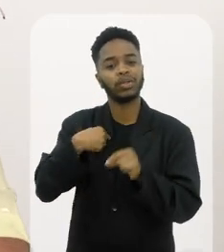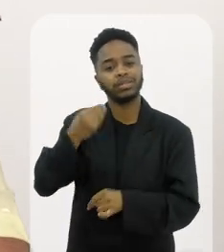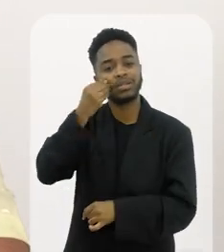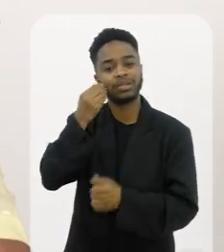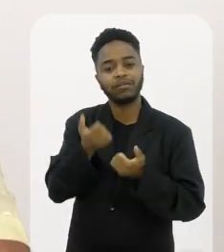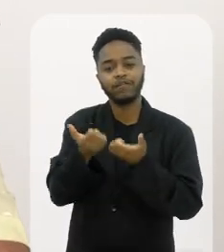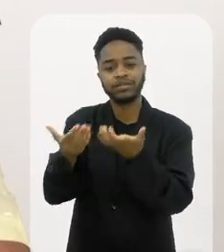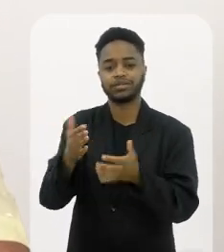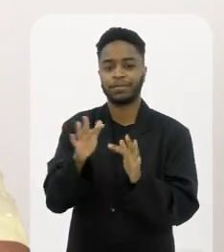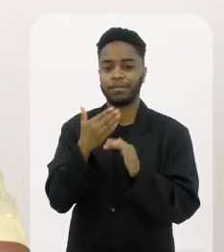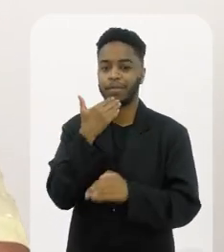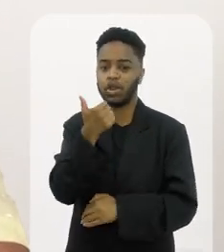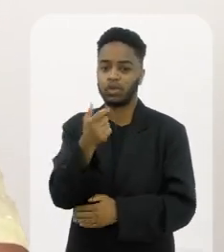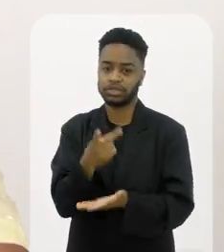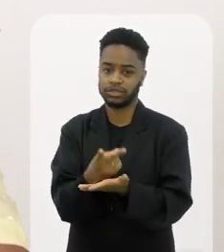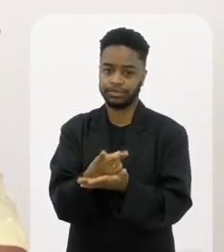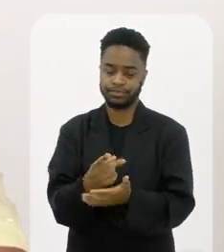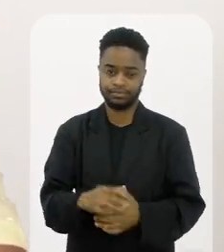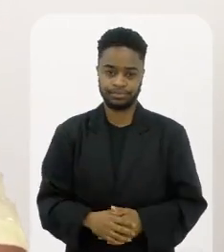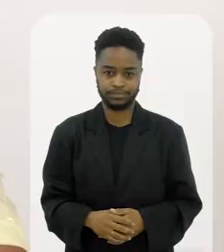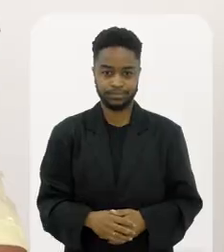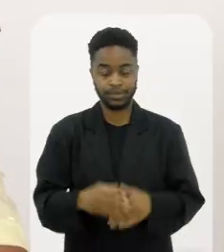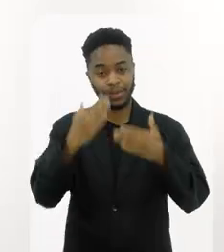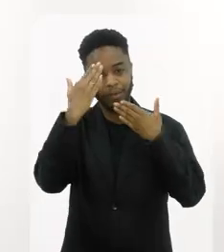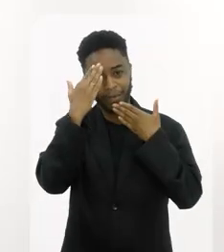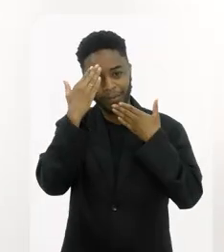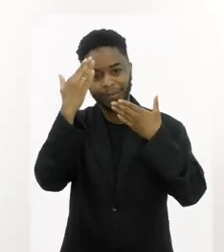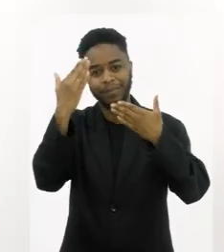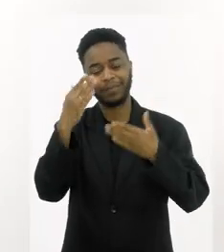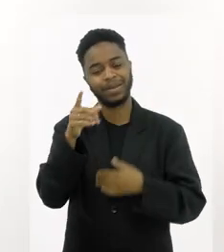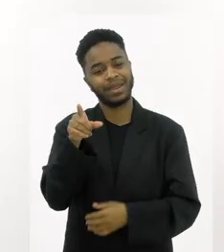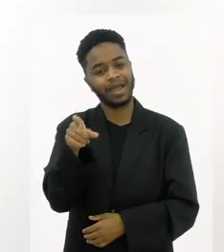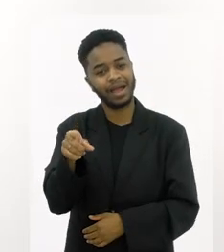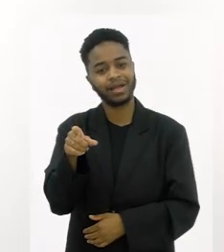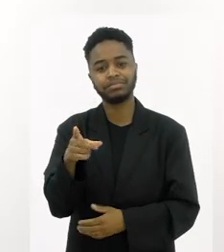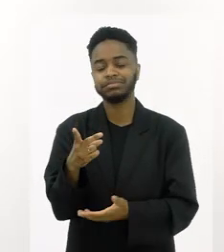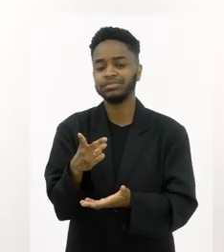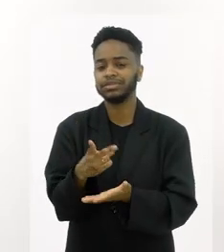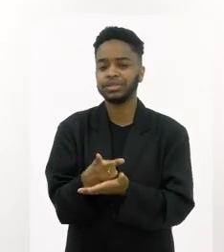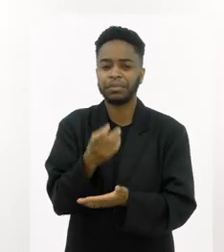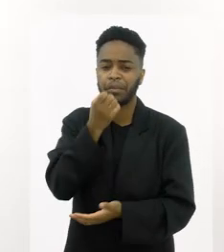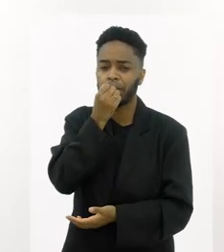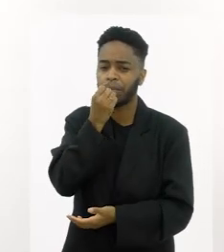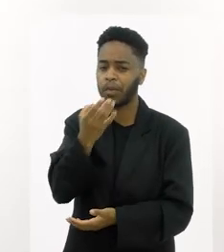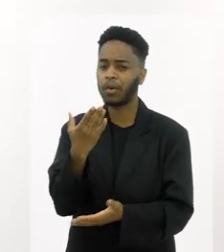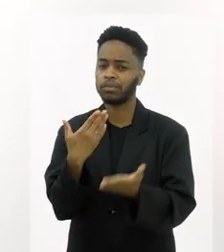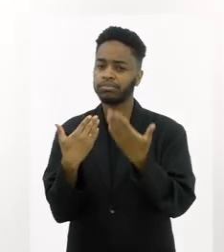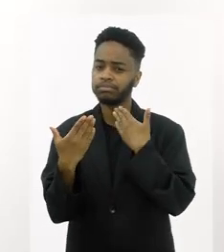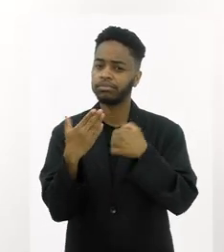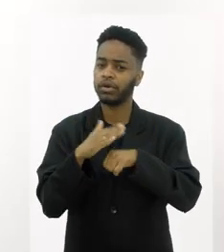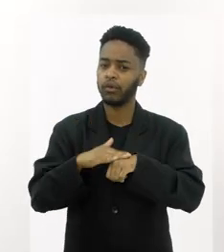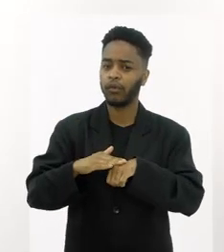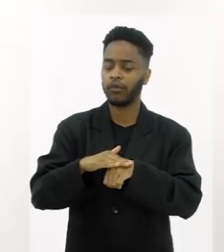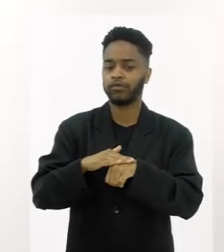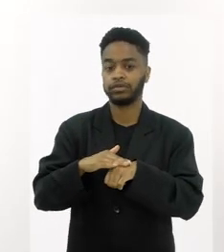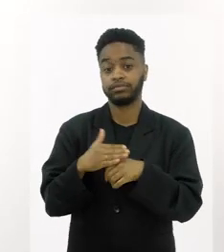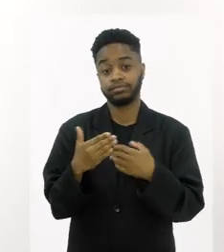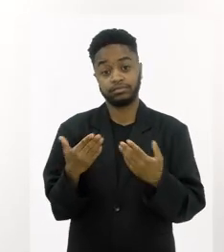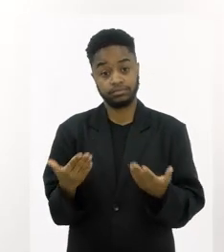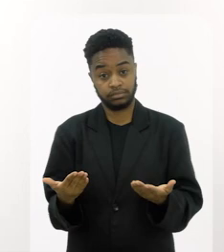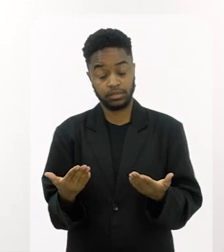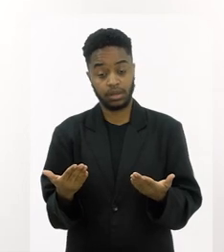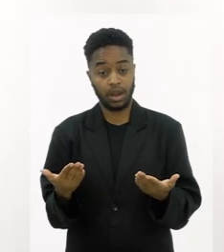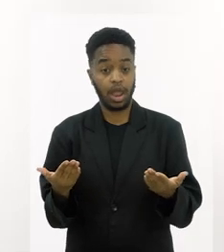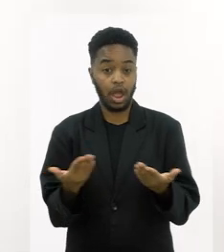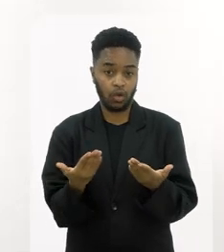que estava sempre tentando buscar esse melhor. Muito obrigada, Conte. É sempre muito bom conversar com